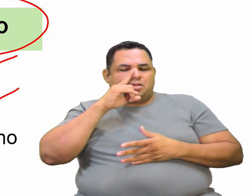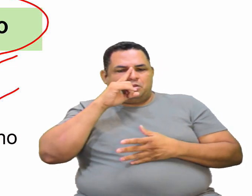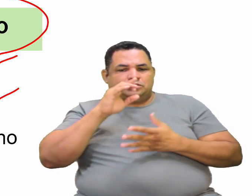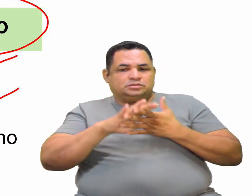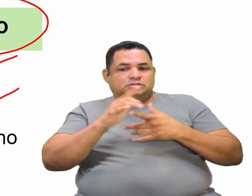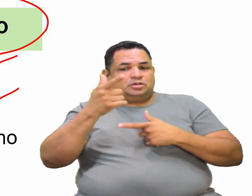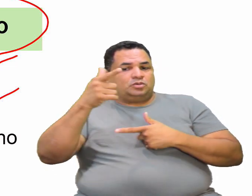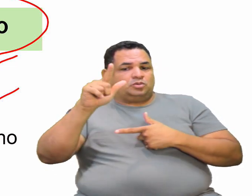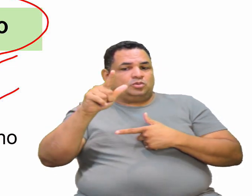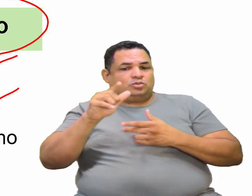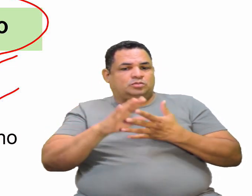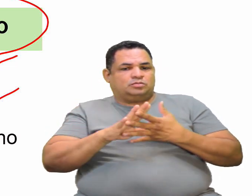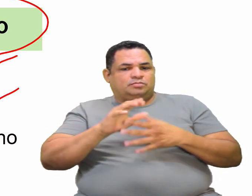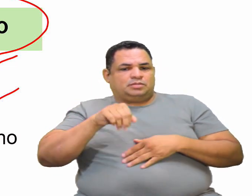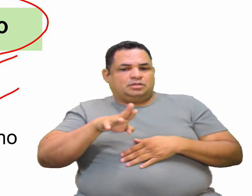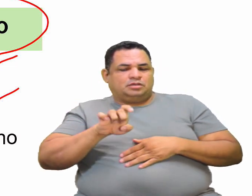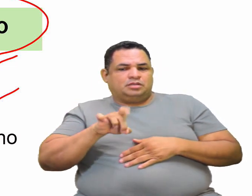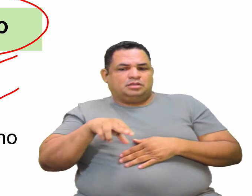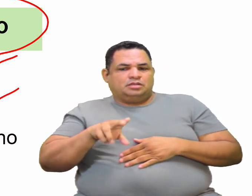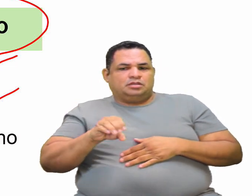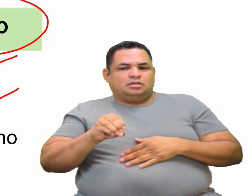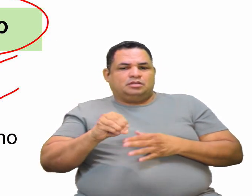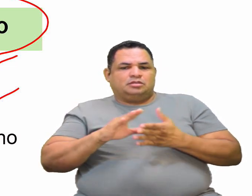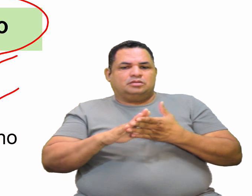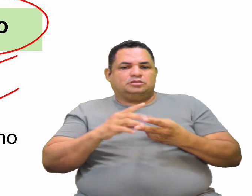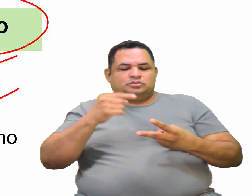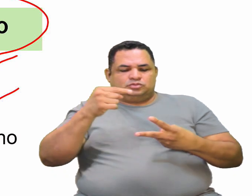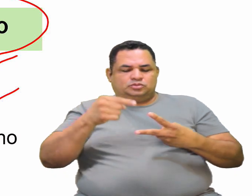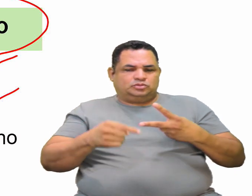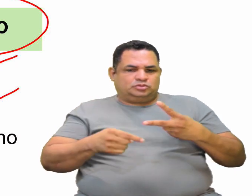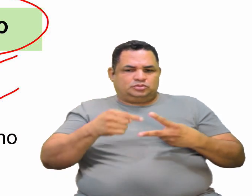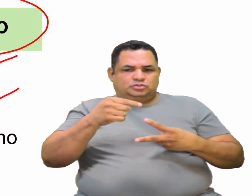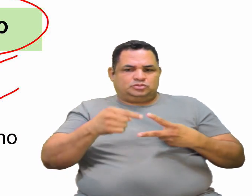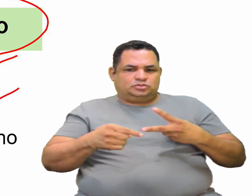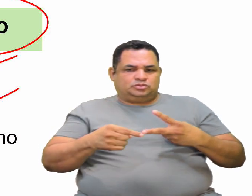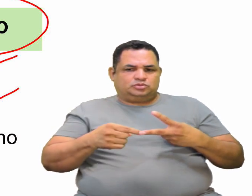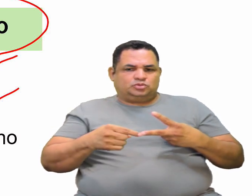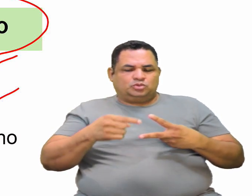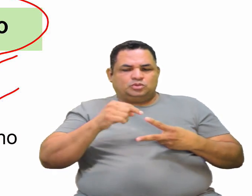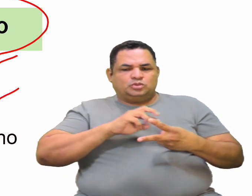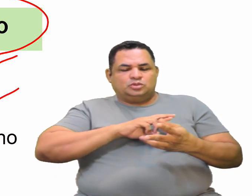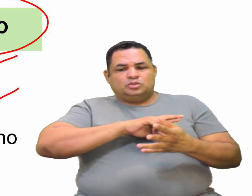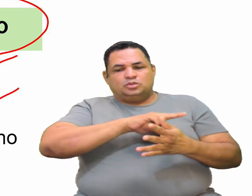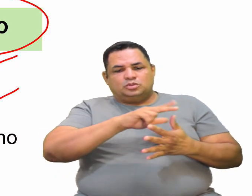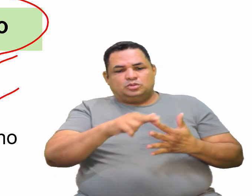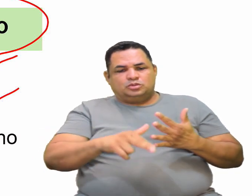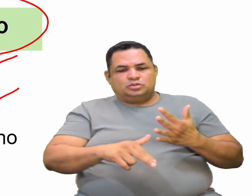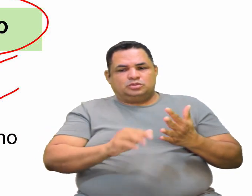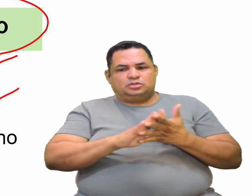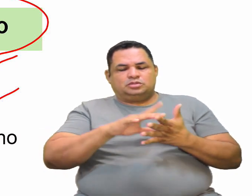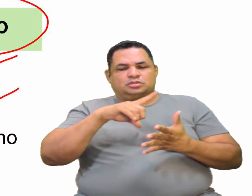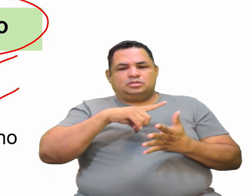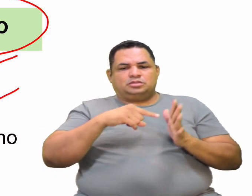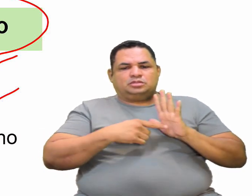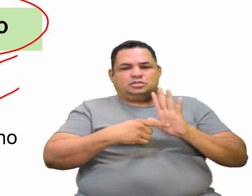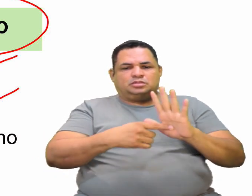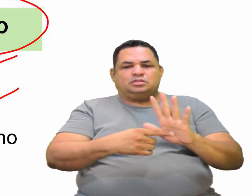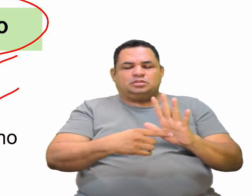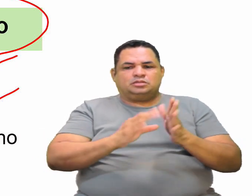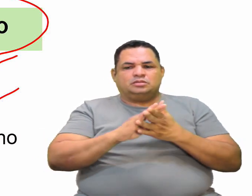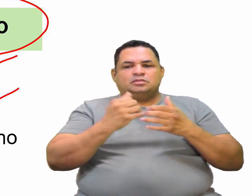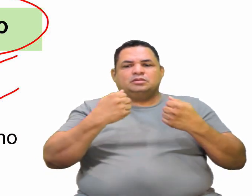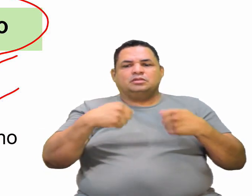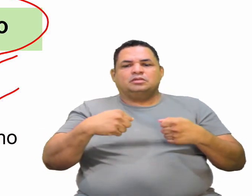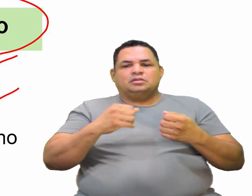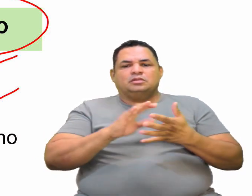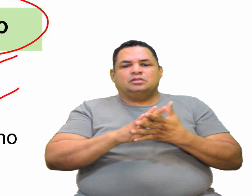não. Já no mulleriano, ambas as espécies vão apresentar, né, podemos